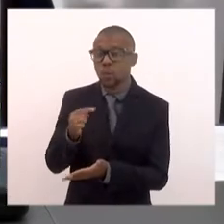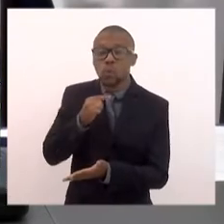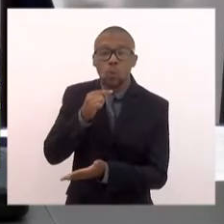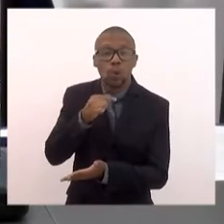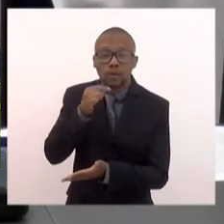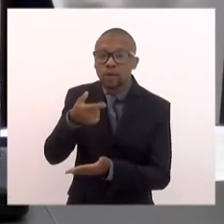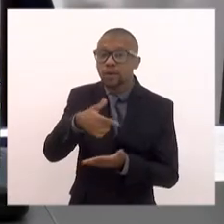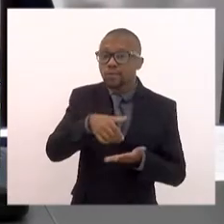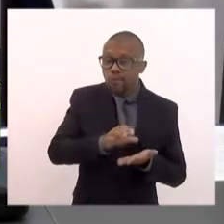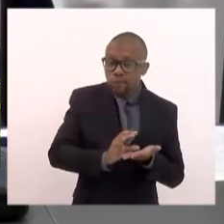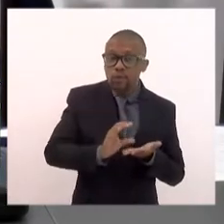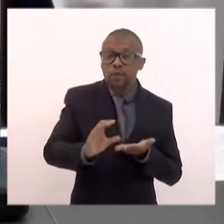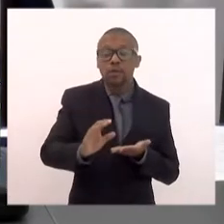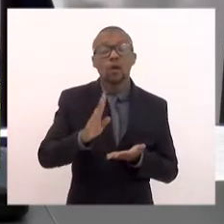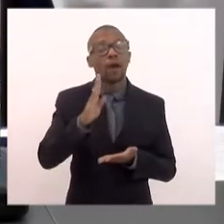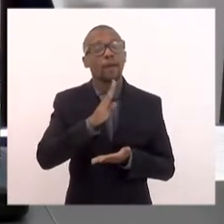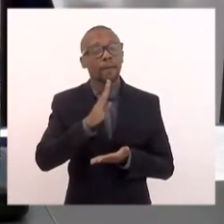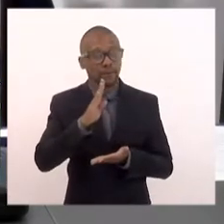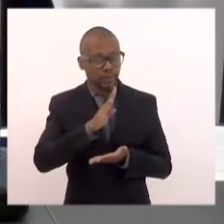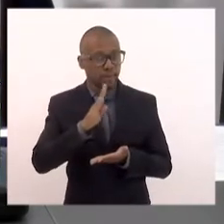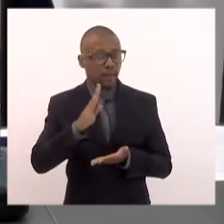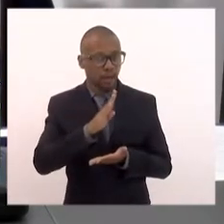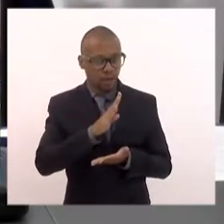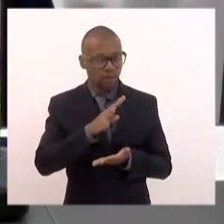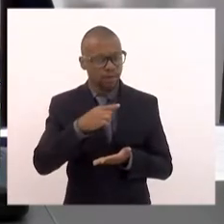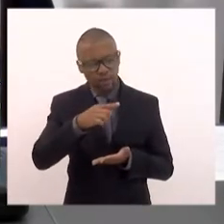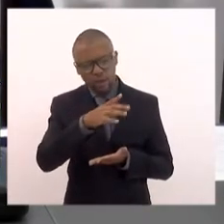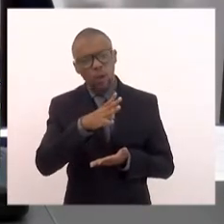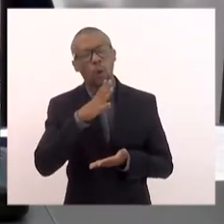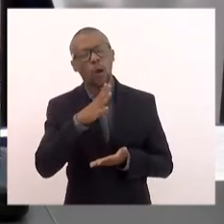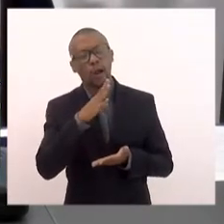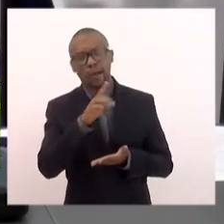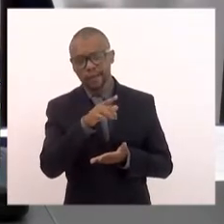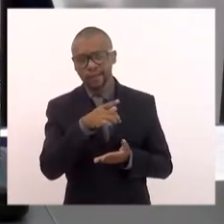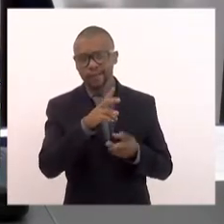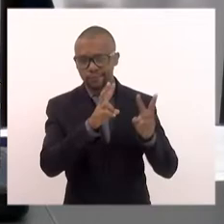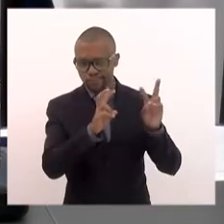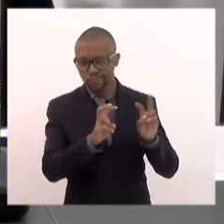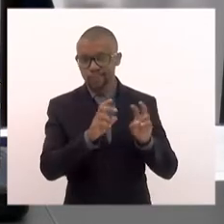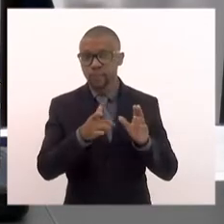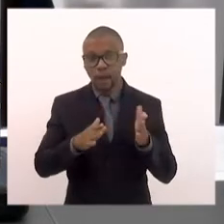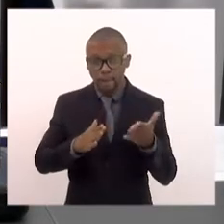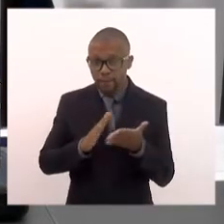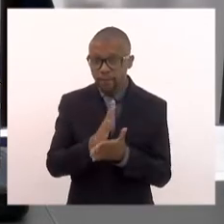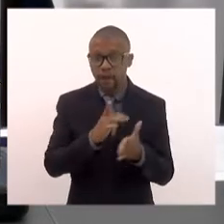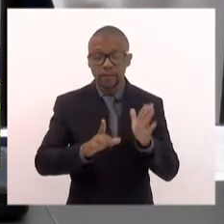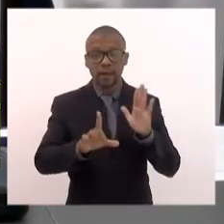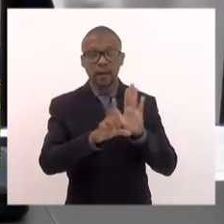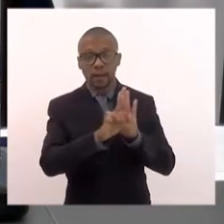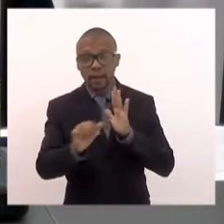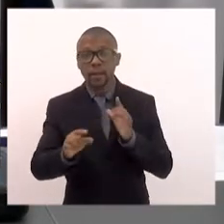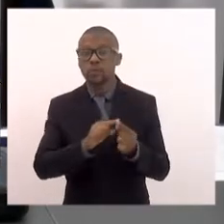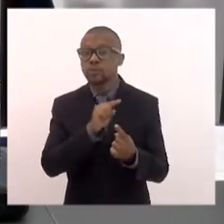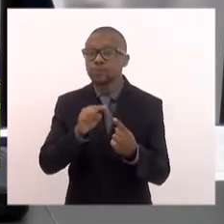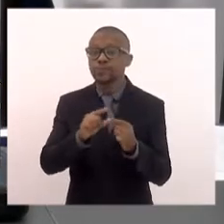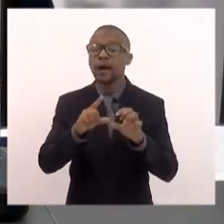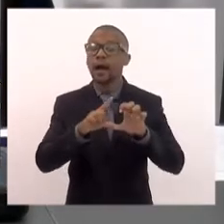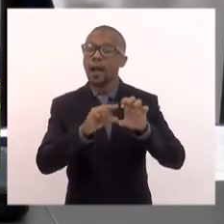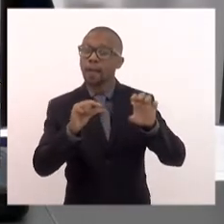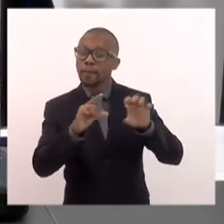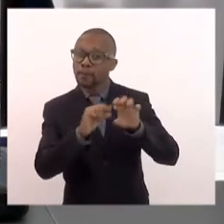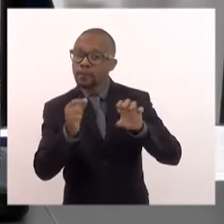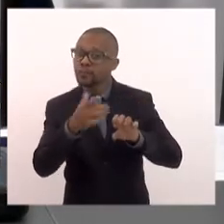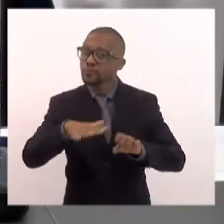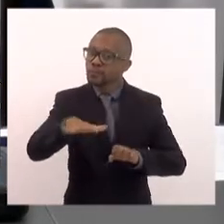auxílio emergencial que tinha sido, Patrick conhece a pauta, que tinha sido aprovado em lei para empreendedores e empreendedoras da